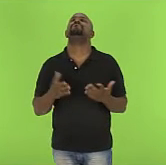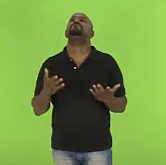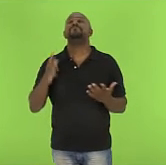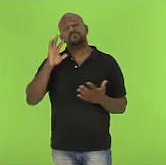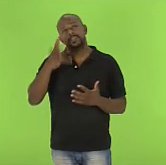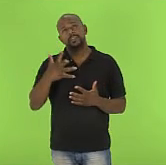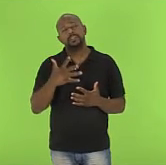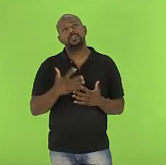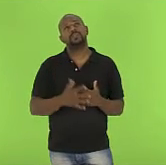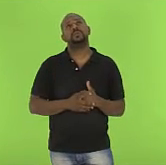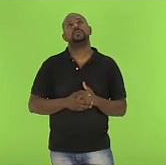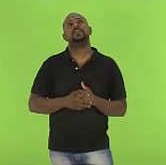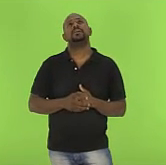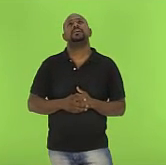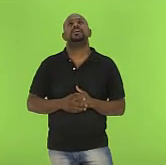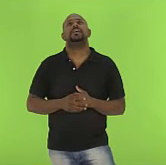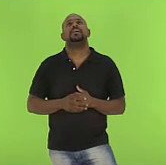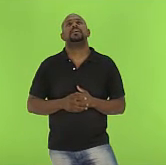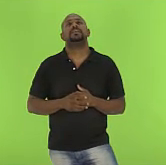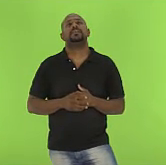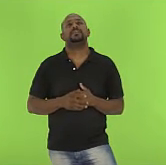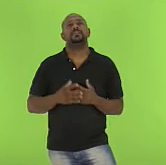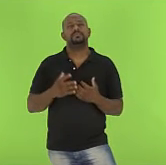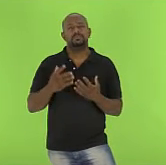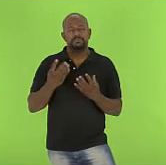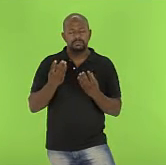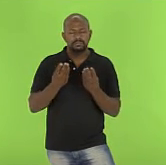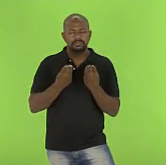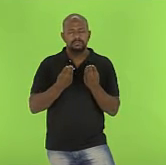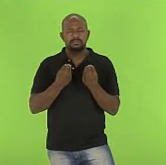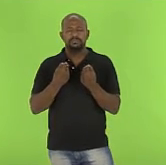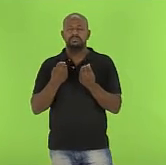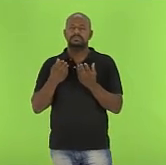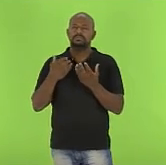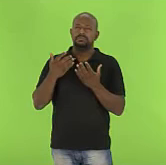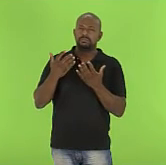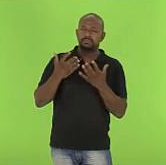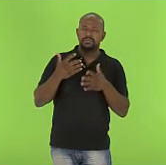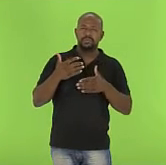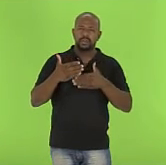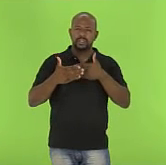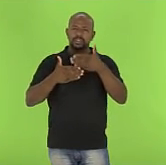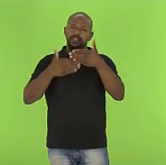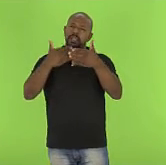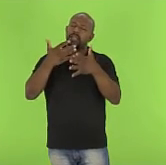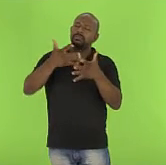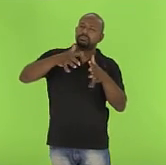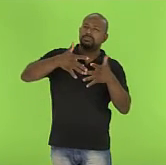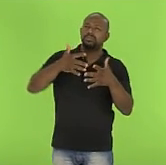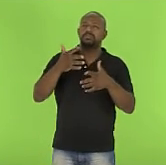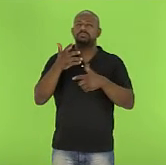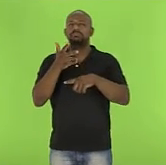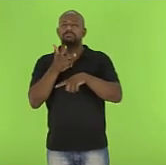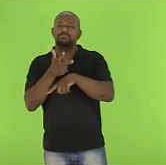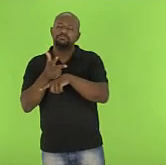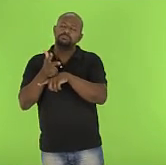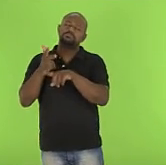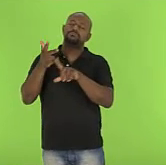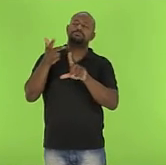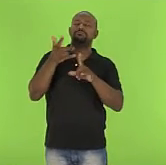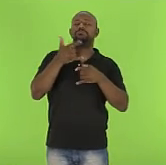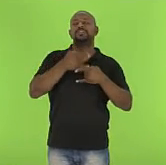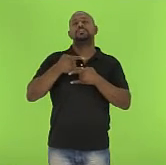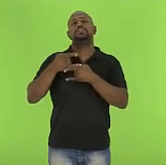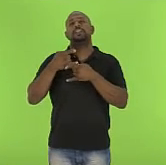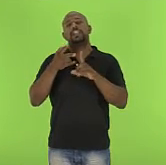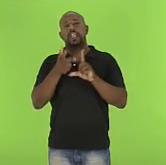Então, a gente decidiu se aproximar de um processo de live.